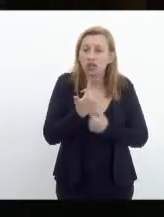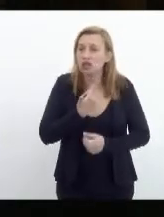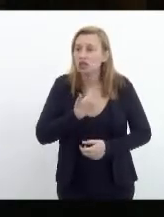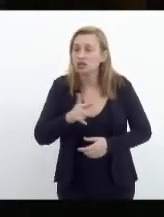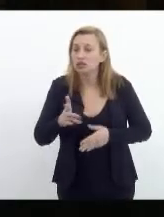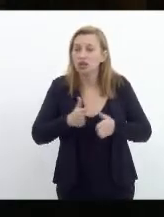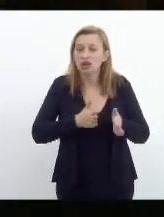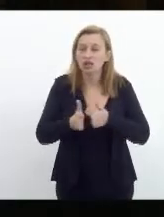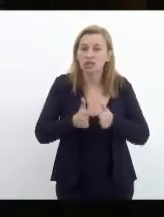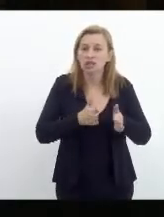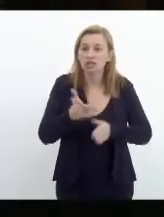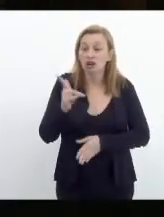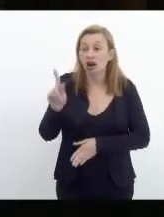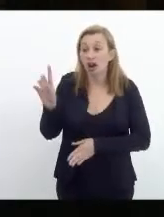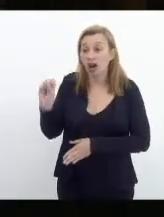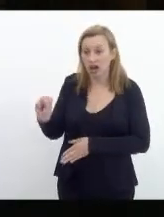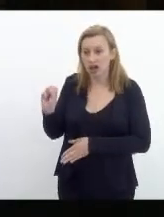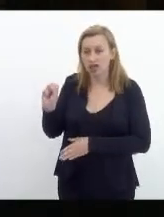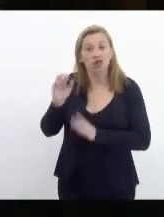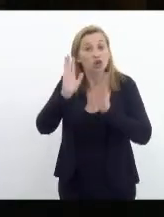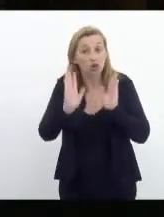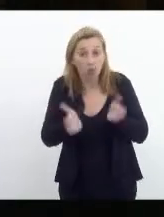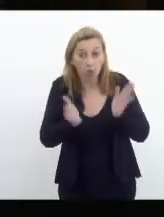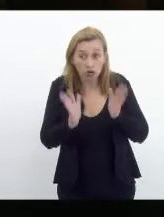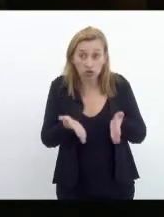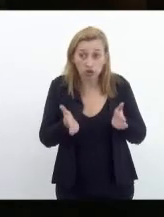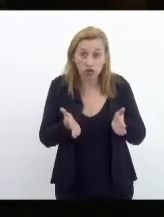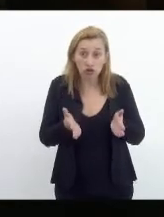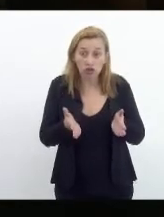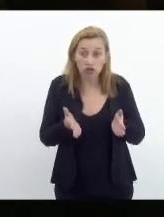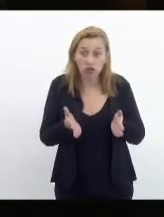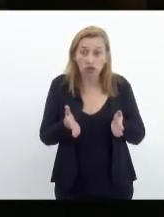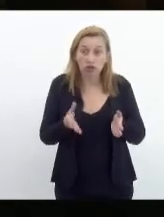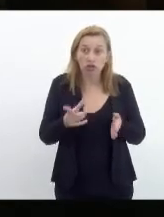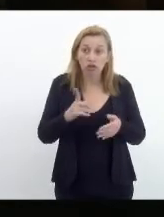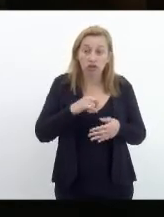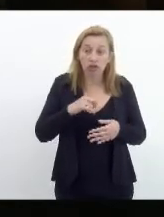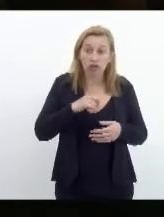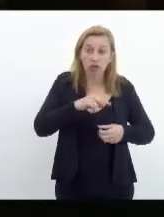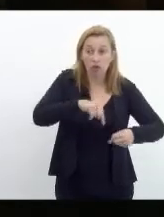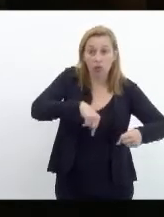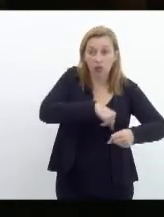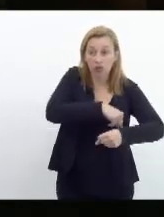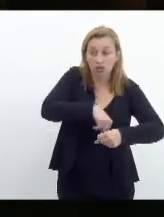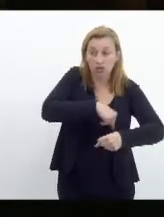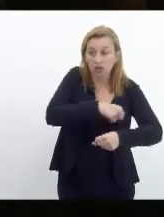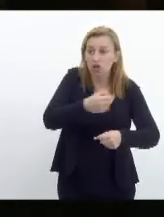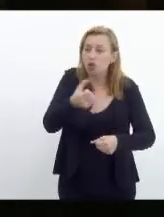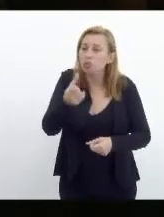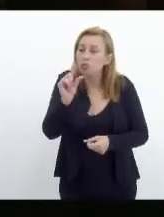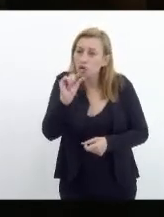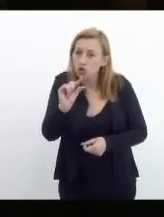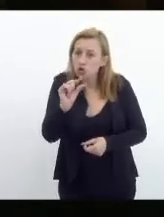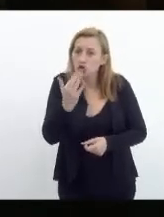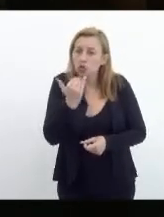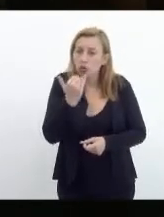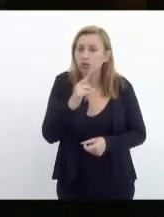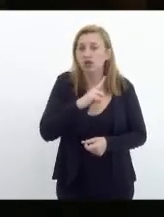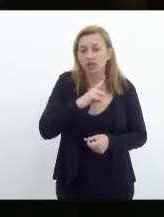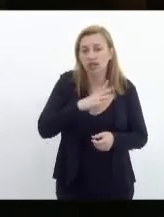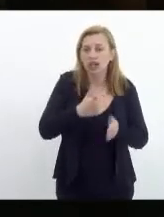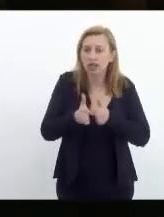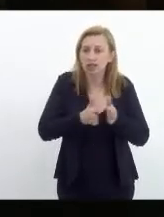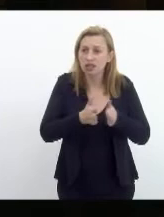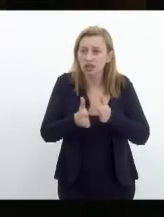acesso ao botijão de gás e que hoje têm cozinhado o pouco de comida que consegue ter